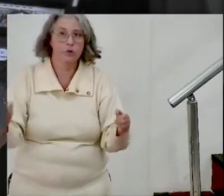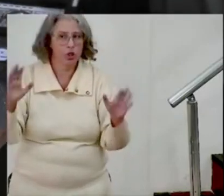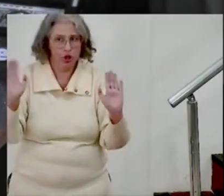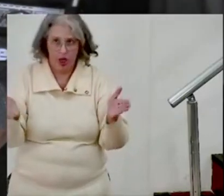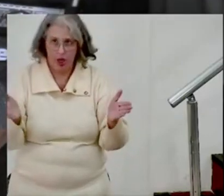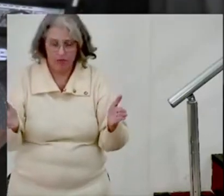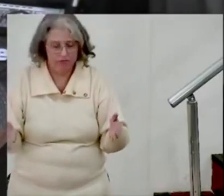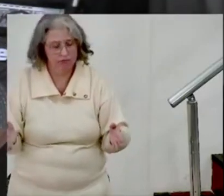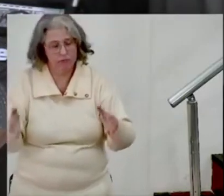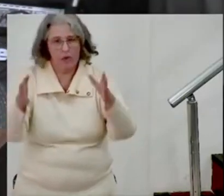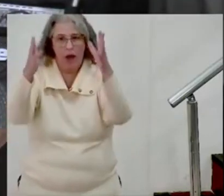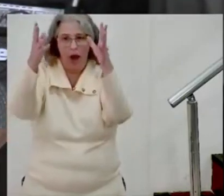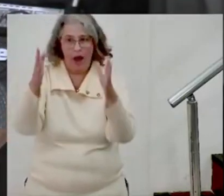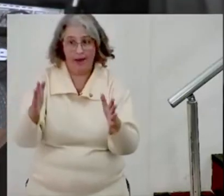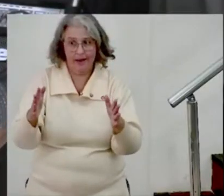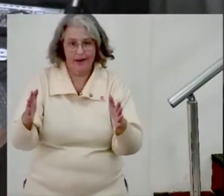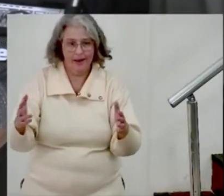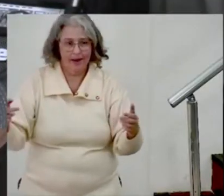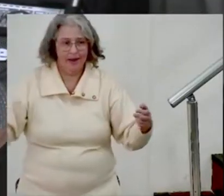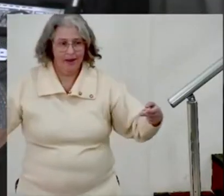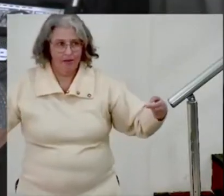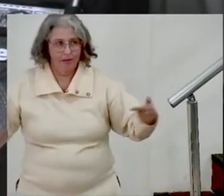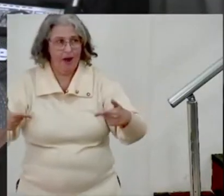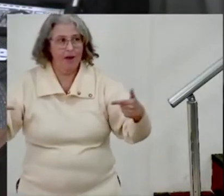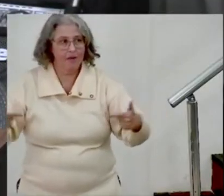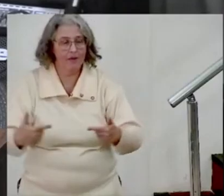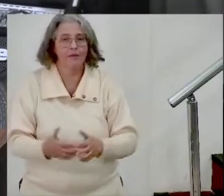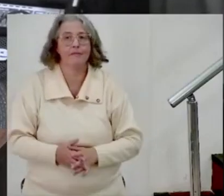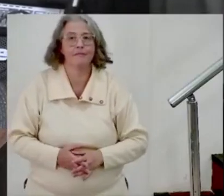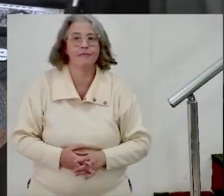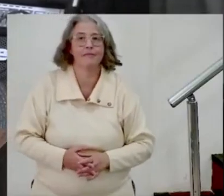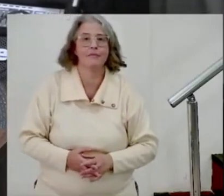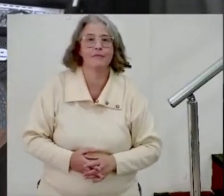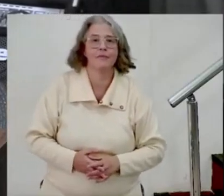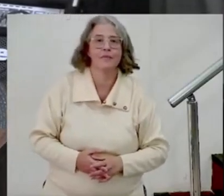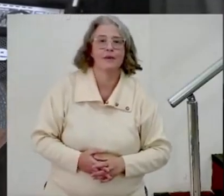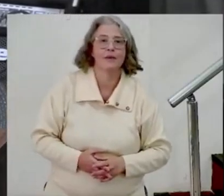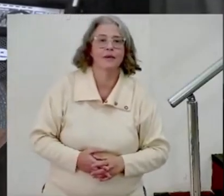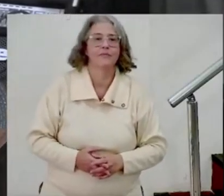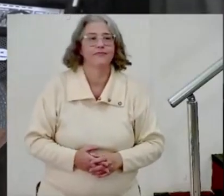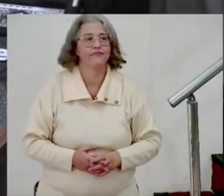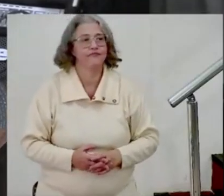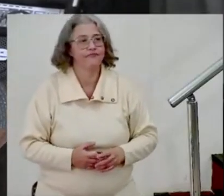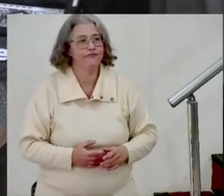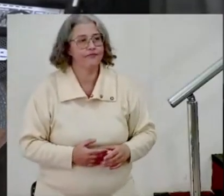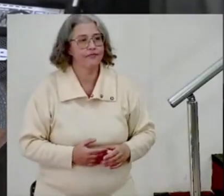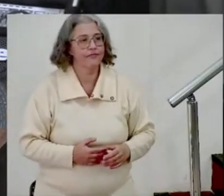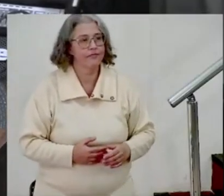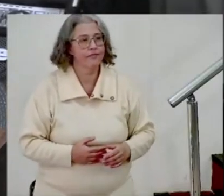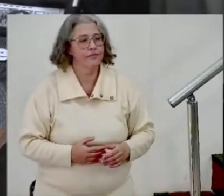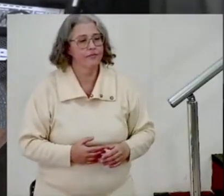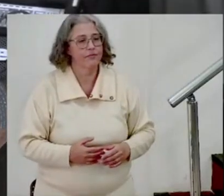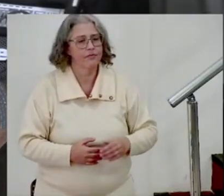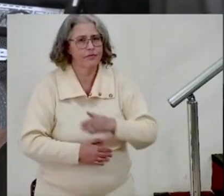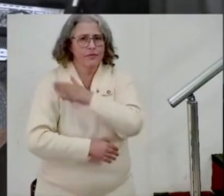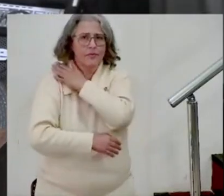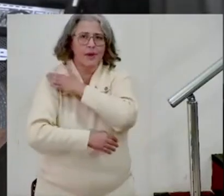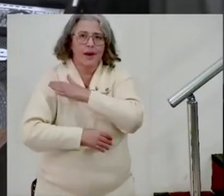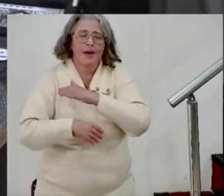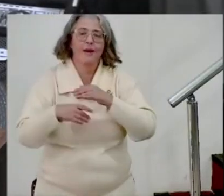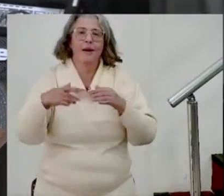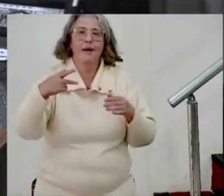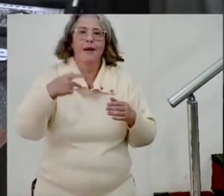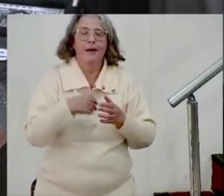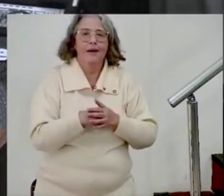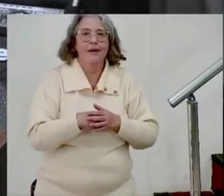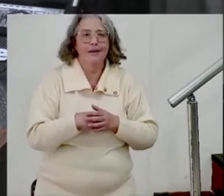já deve ter lido que Deus é pavês e escudo. Já não leu? Pavês é esse escudo que cobre o corpo inteirinho. E escudo